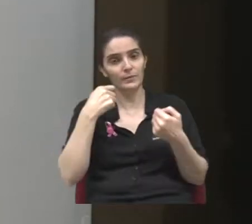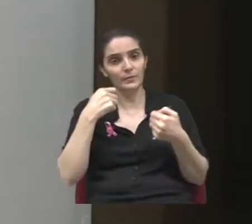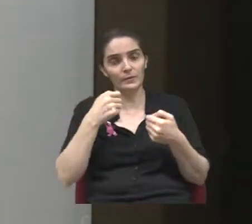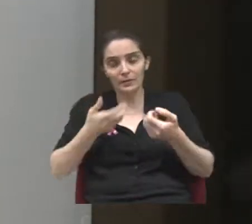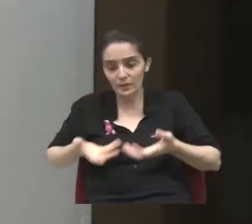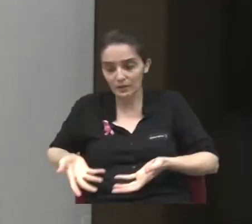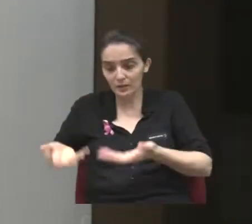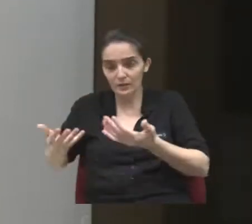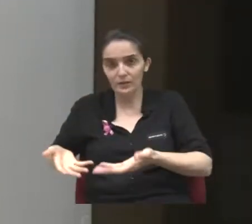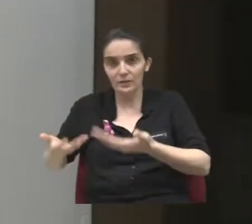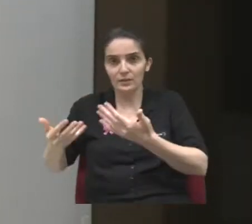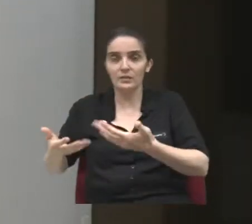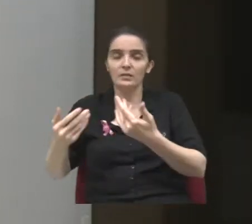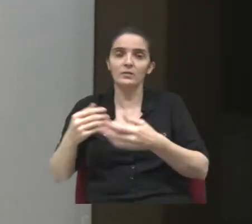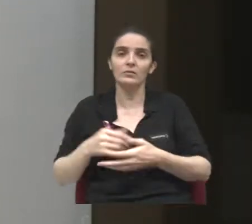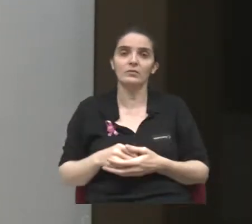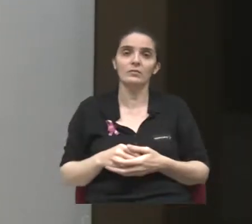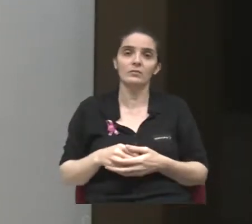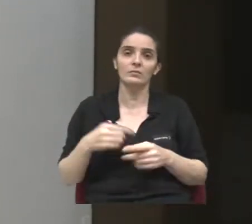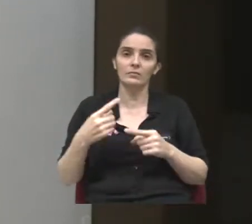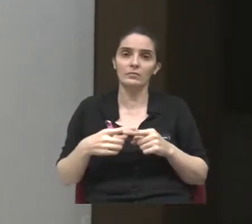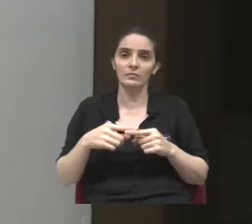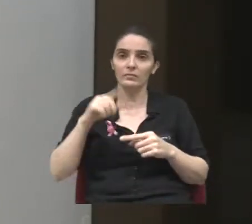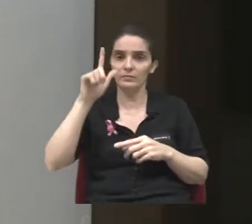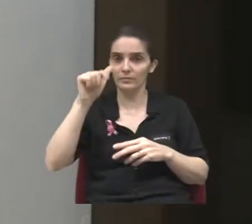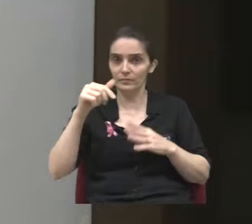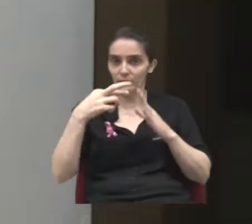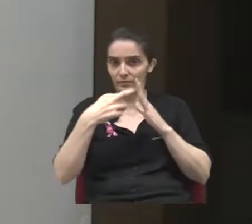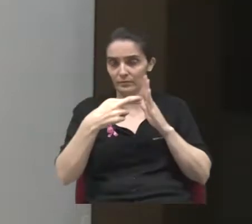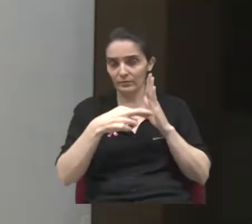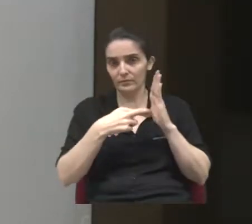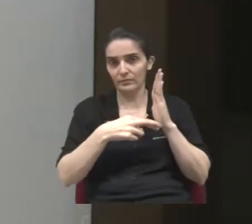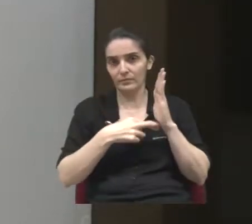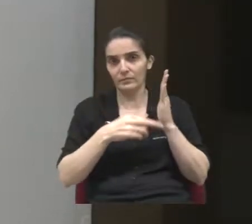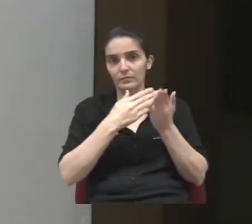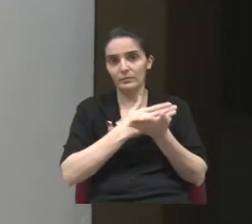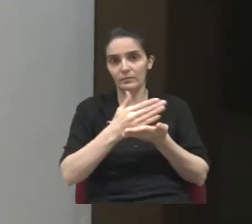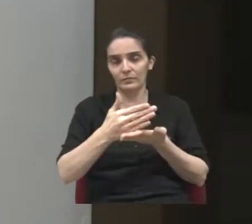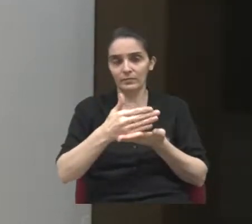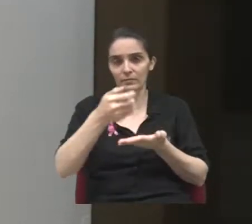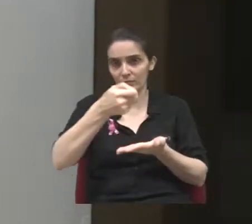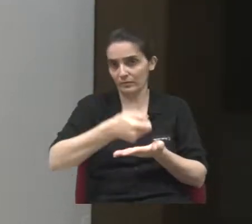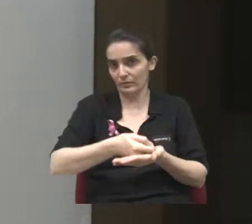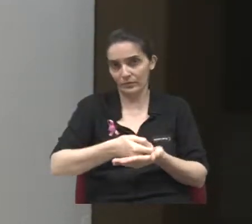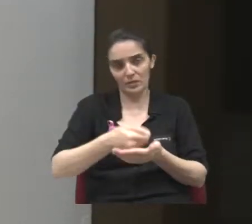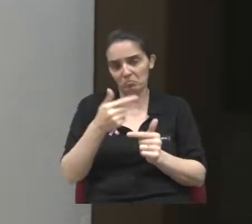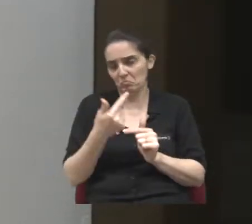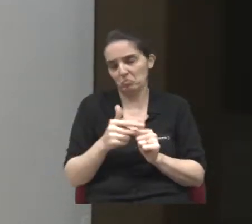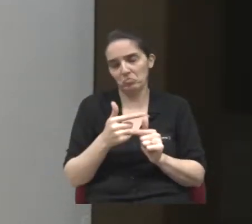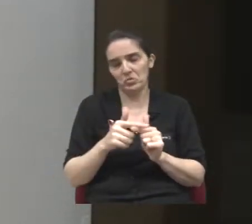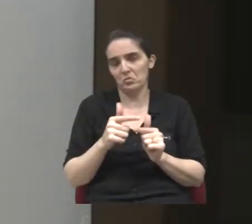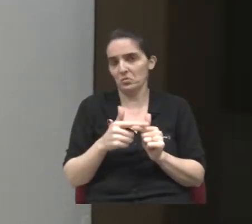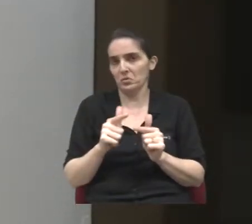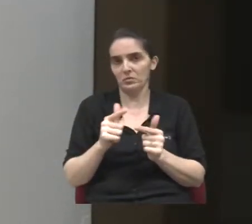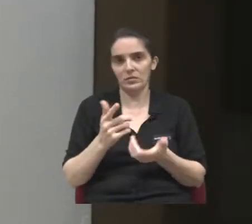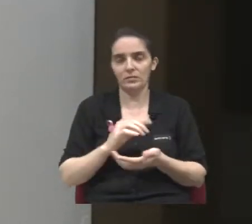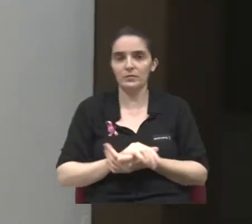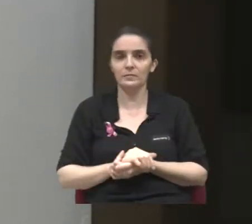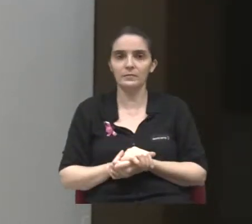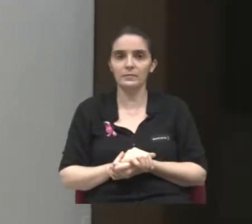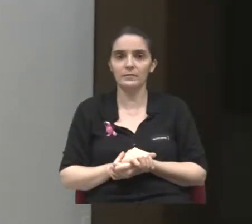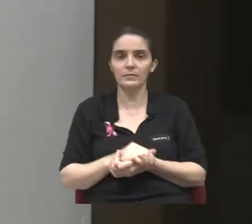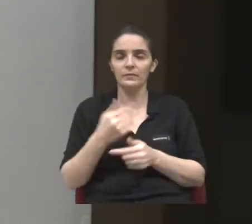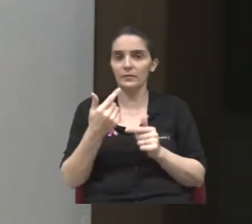porque depois que eles forem regularizados, eles começam a pagar. Aí não vamos mais ter o problema da recolha do lixo. O problema é exatamente